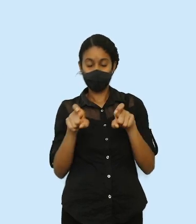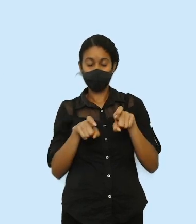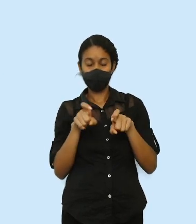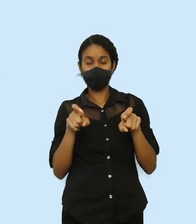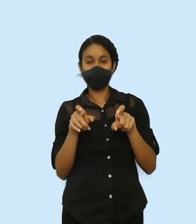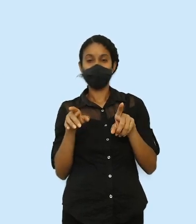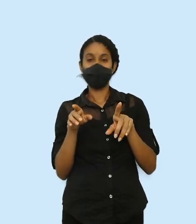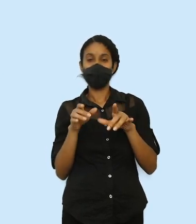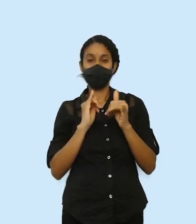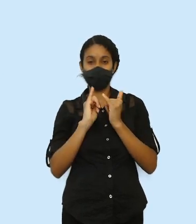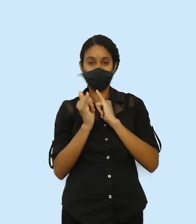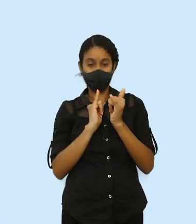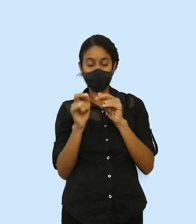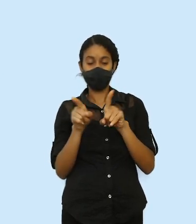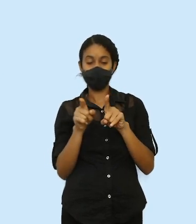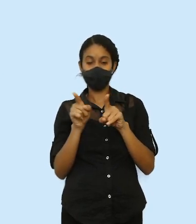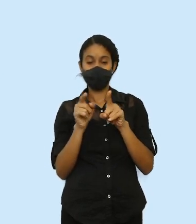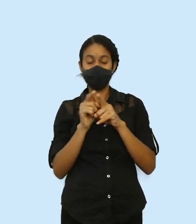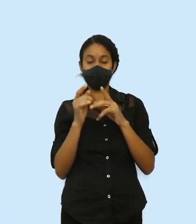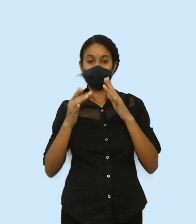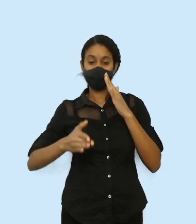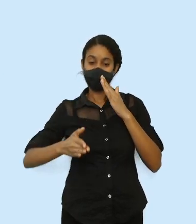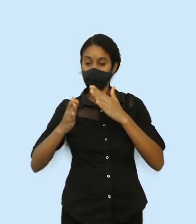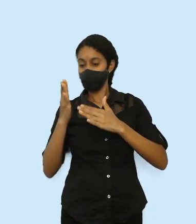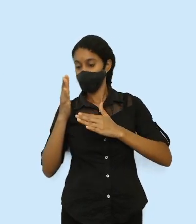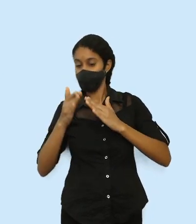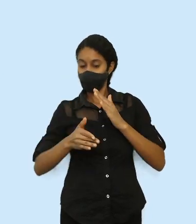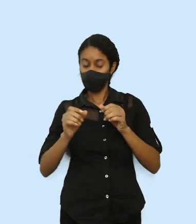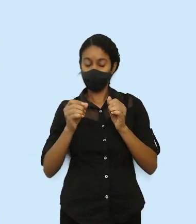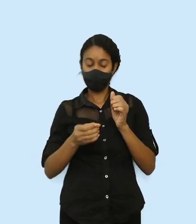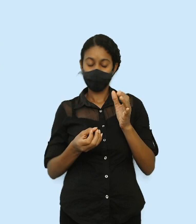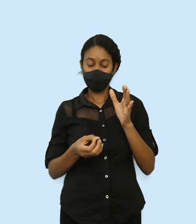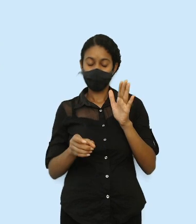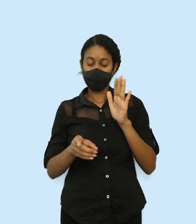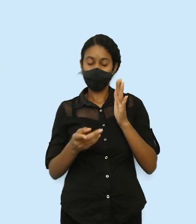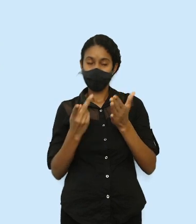isso ocorreu na década de 1970 e primeiramente foi